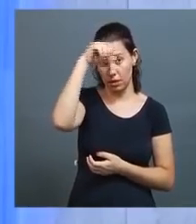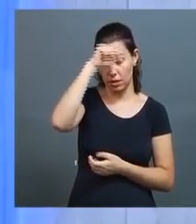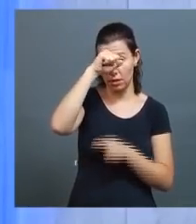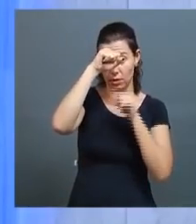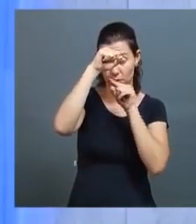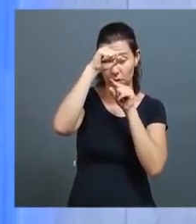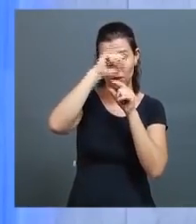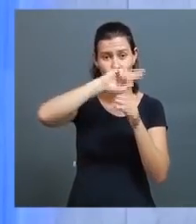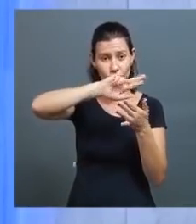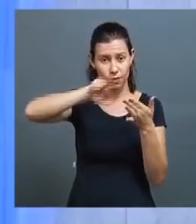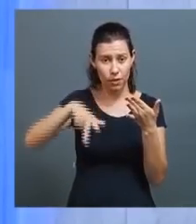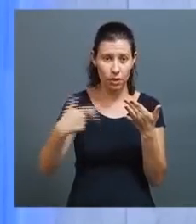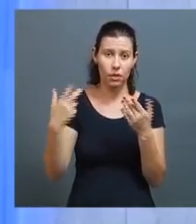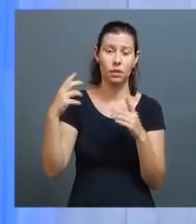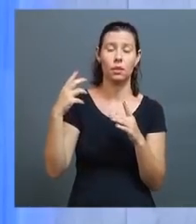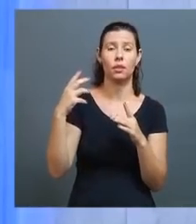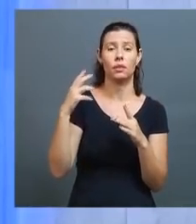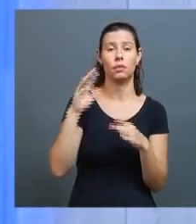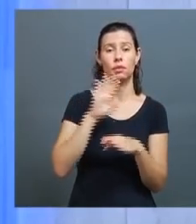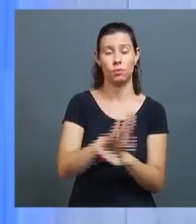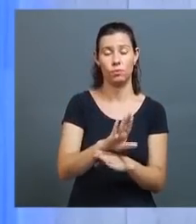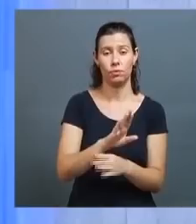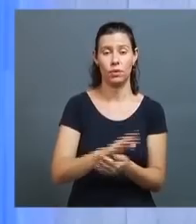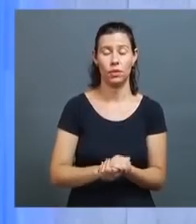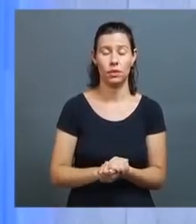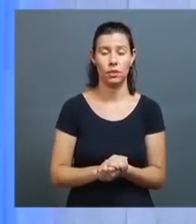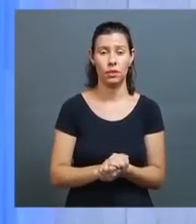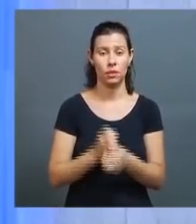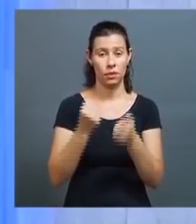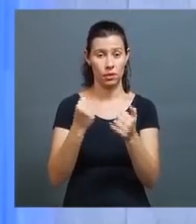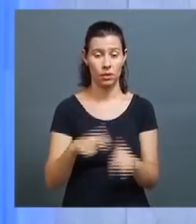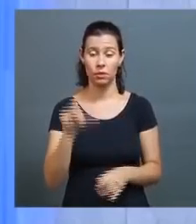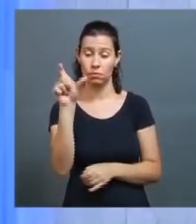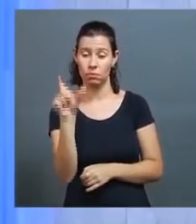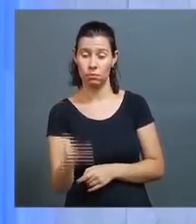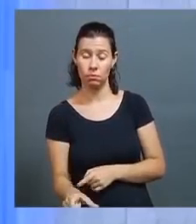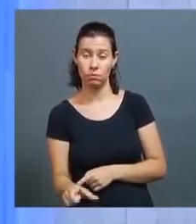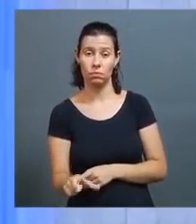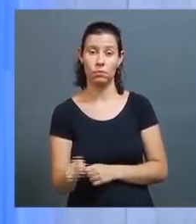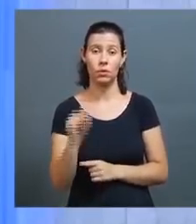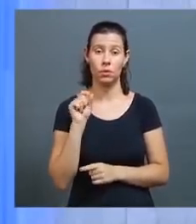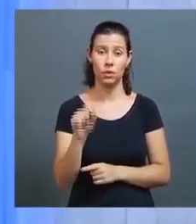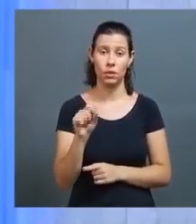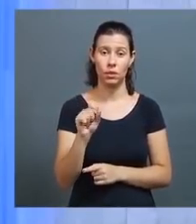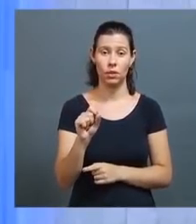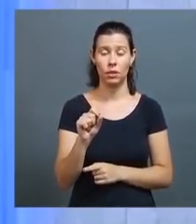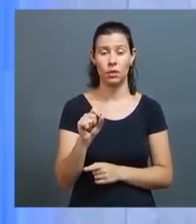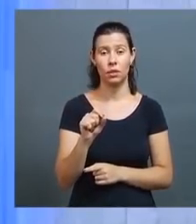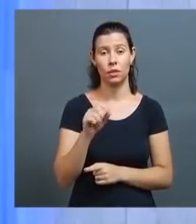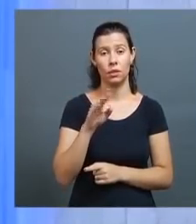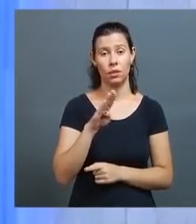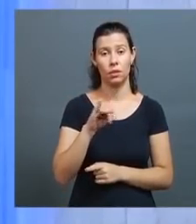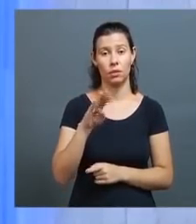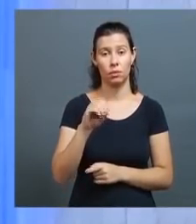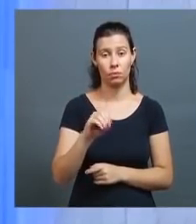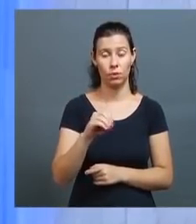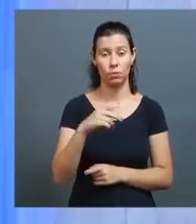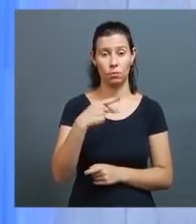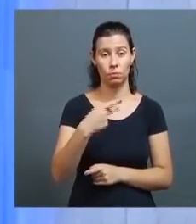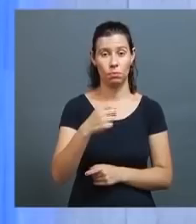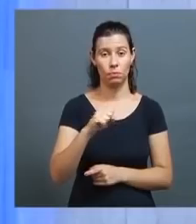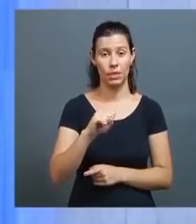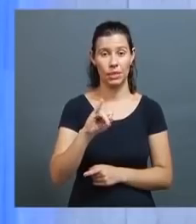determinado por diferentes fatores. A gente diz que o indivíduo, o sujeito, ele é biopsicossocial, ele é um ser